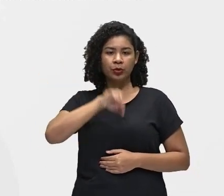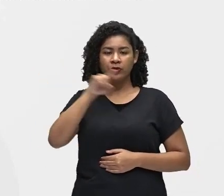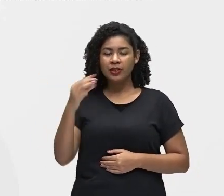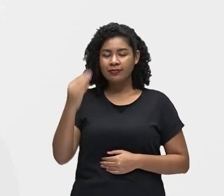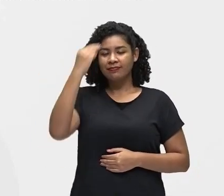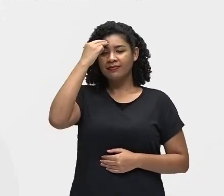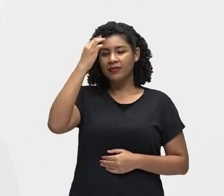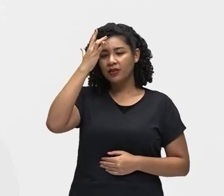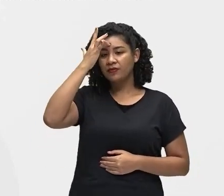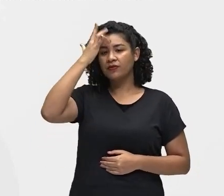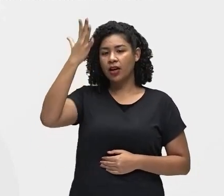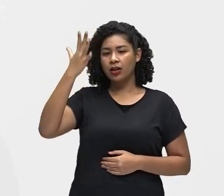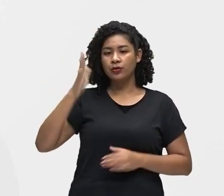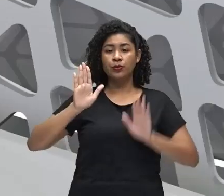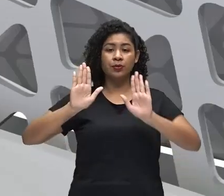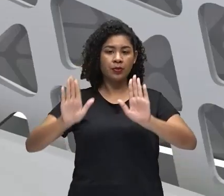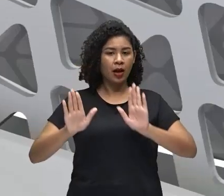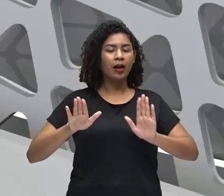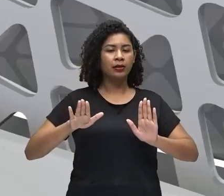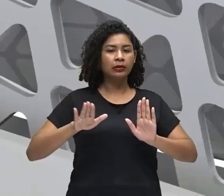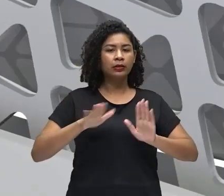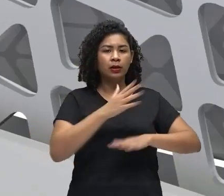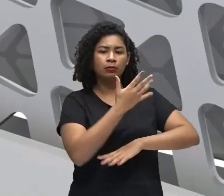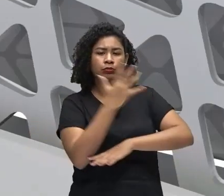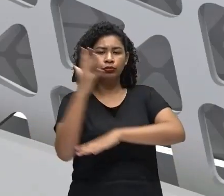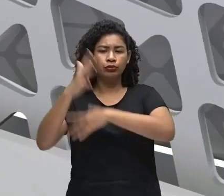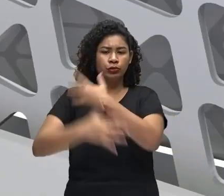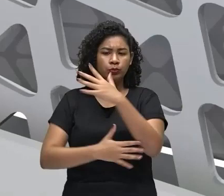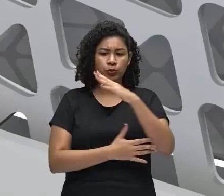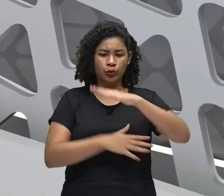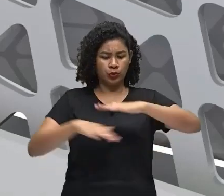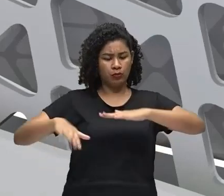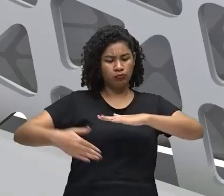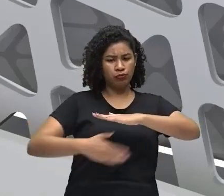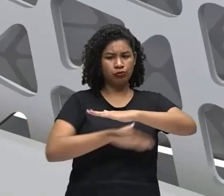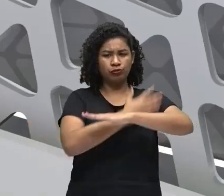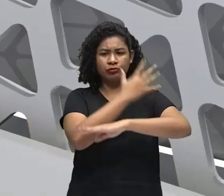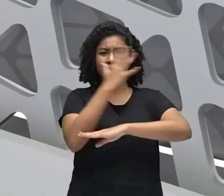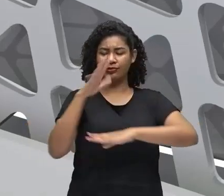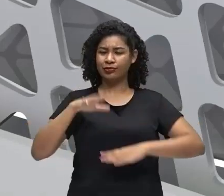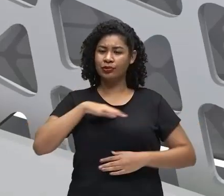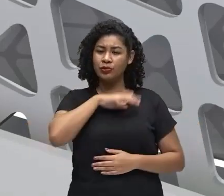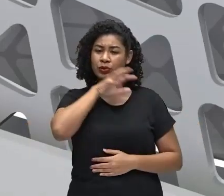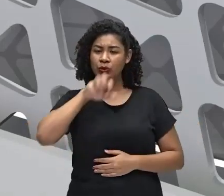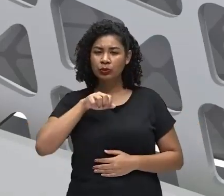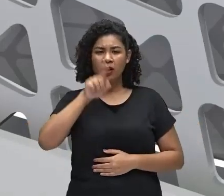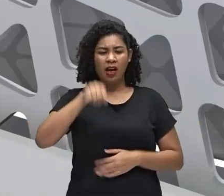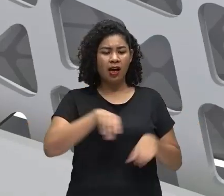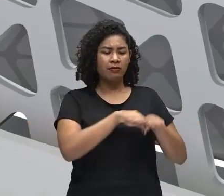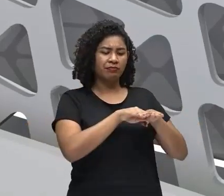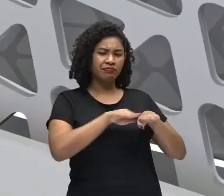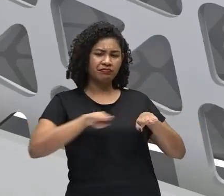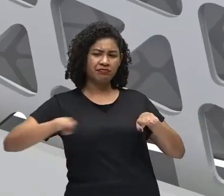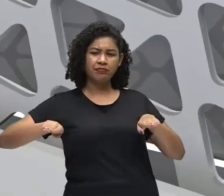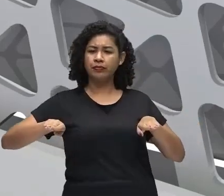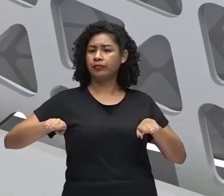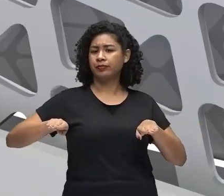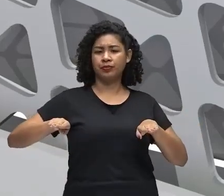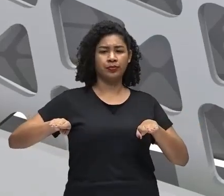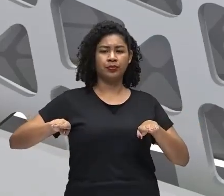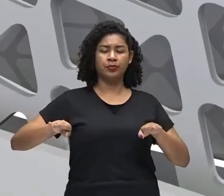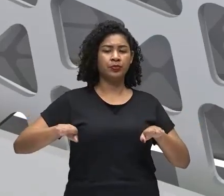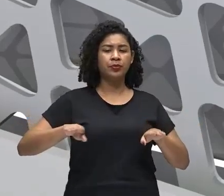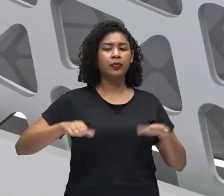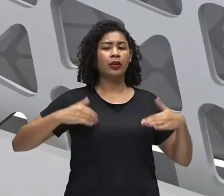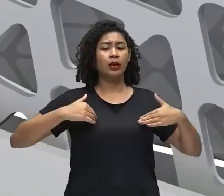na natureza, né, nos ecossistemas, a gente não vai observar essa sequência linear, porque todos os seres vivos ali, de certa forma,